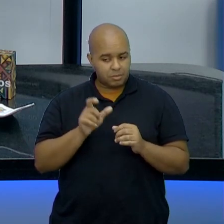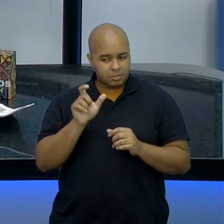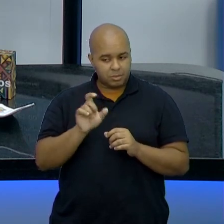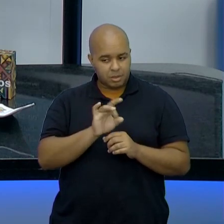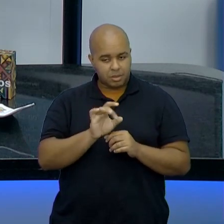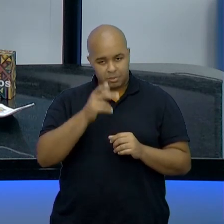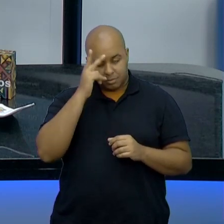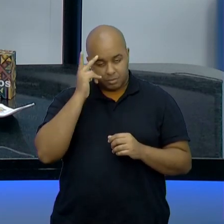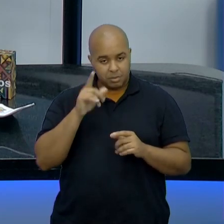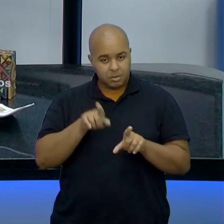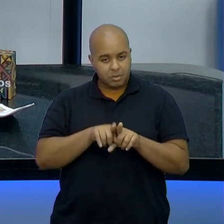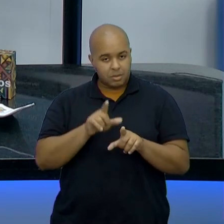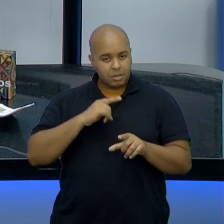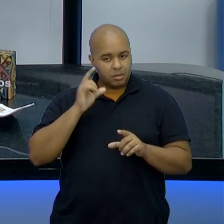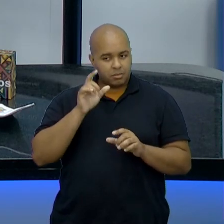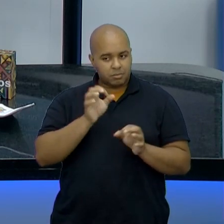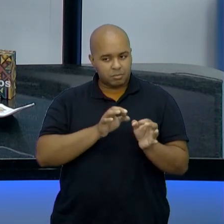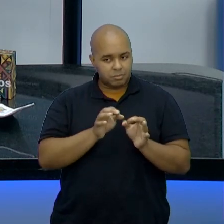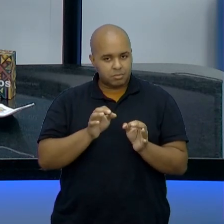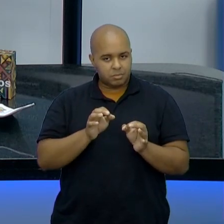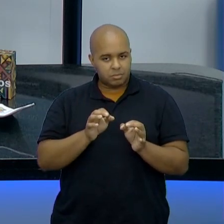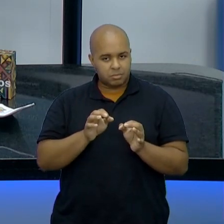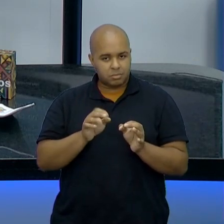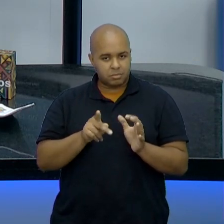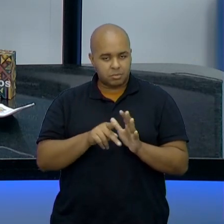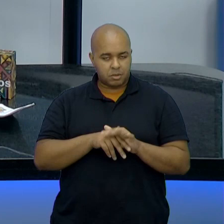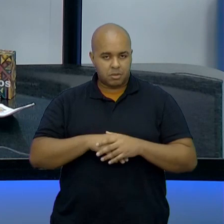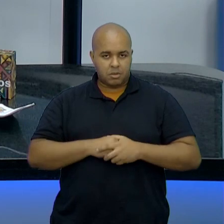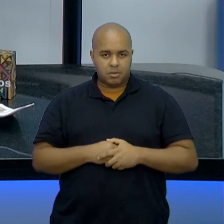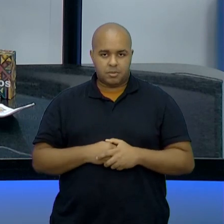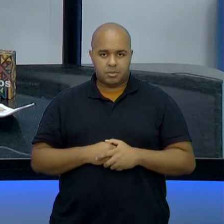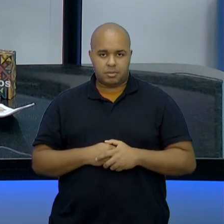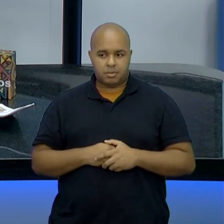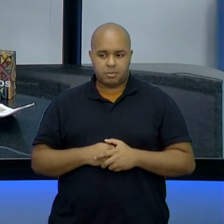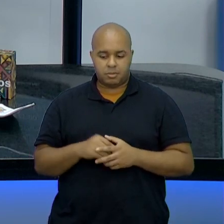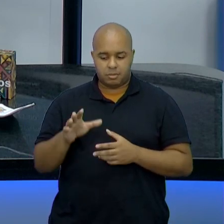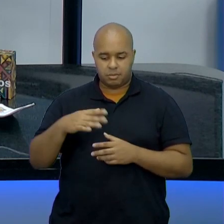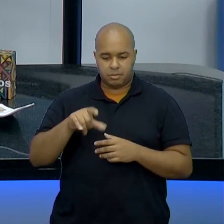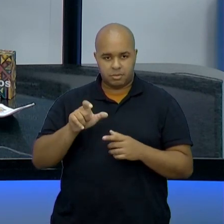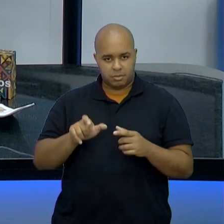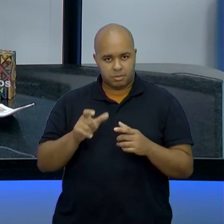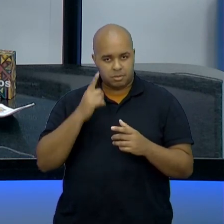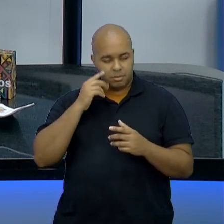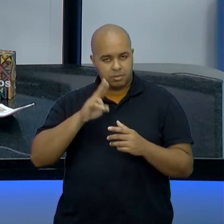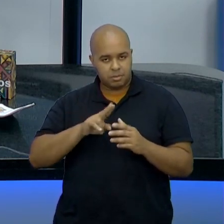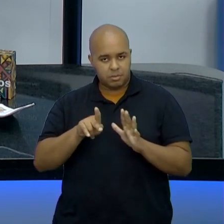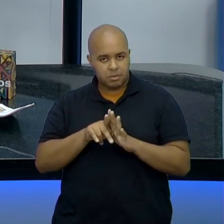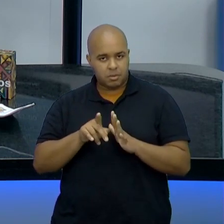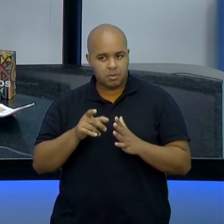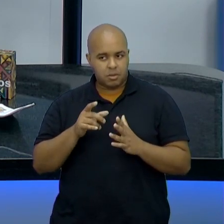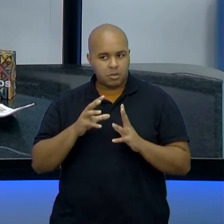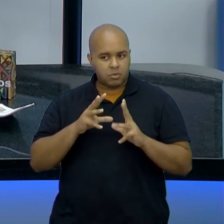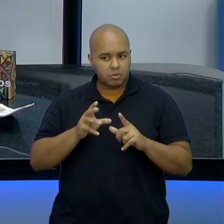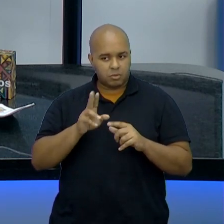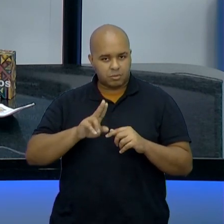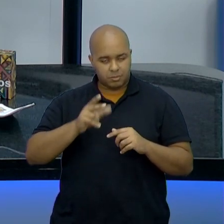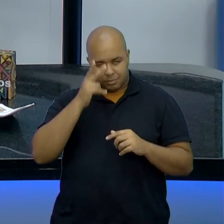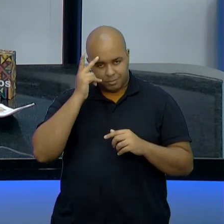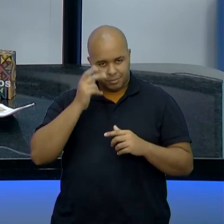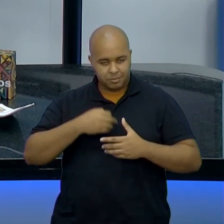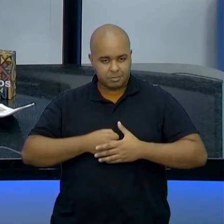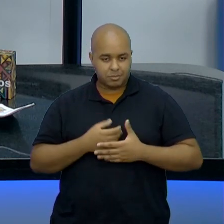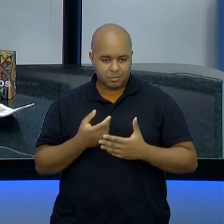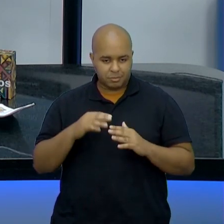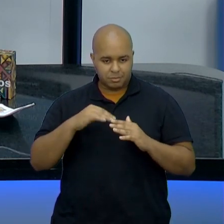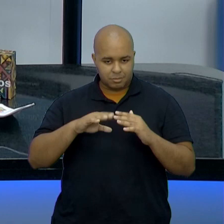individual de cada jogador e nós temos a preparação do campo que é utilizado para todos os jogadores.